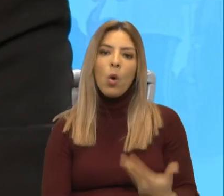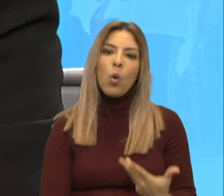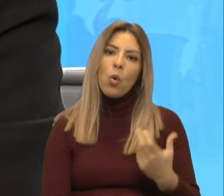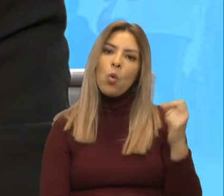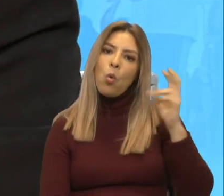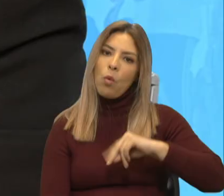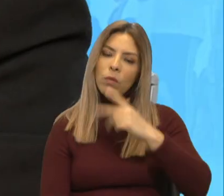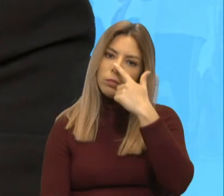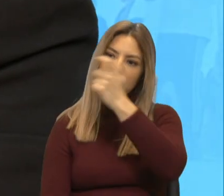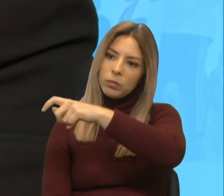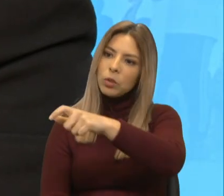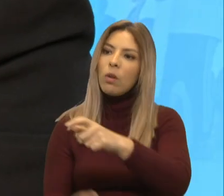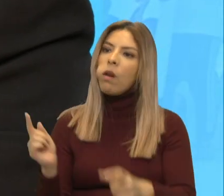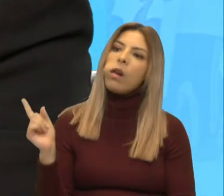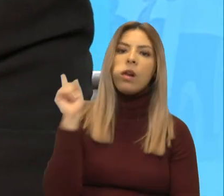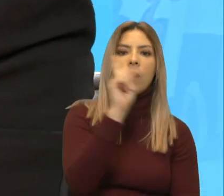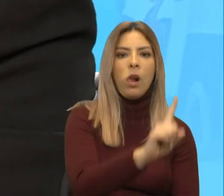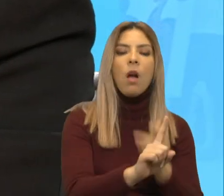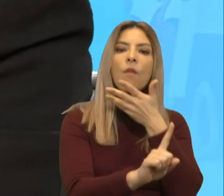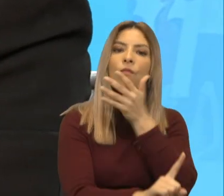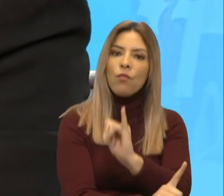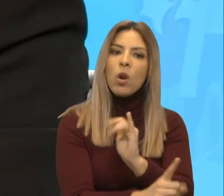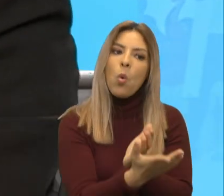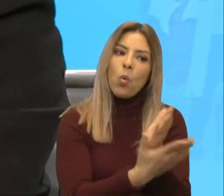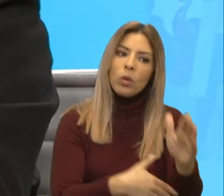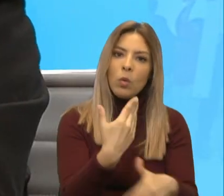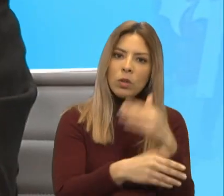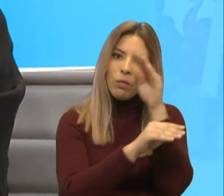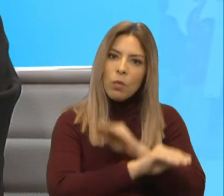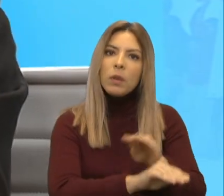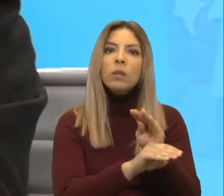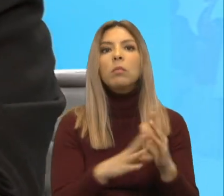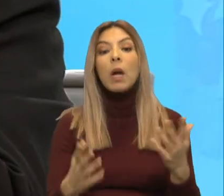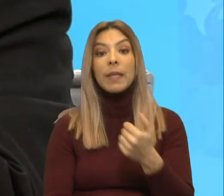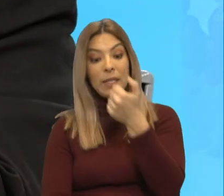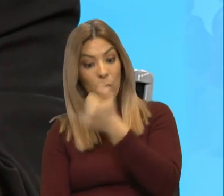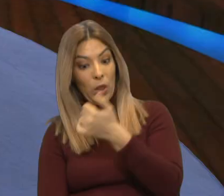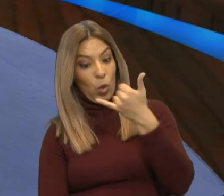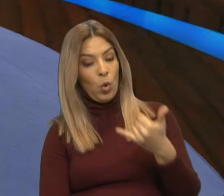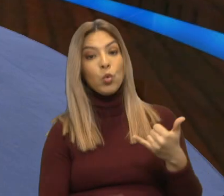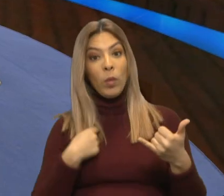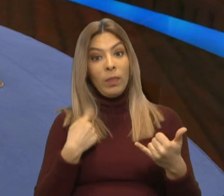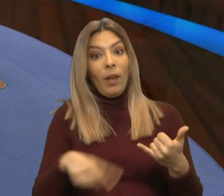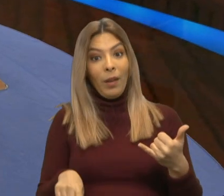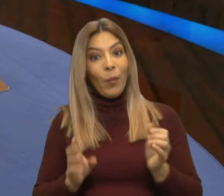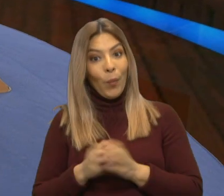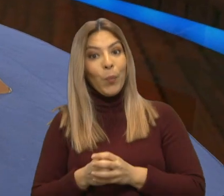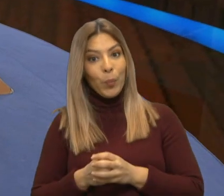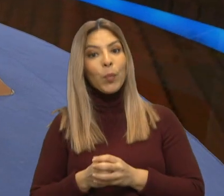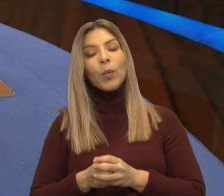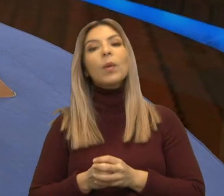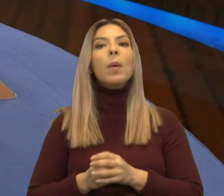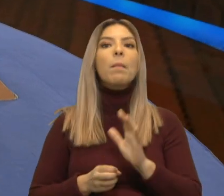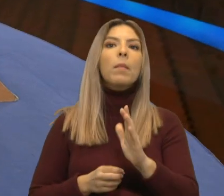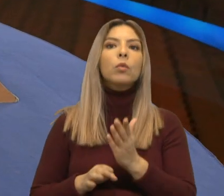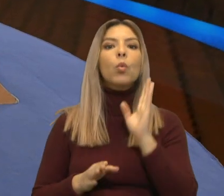mandar outros seminaristas para Évora, para continuar a formação. Eu disse que tenho 52, né? Aliás, este ano até não podemos mandar os do